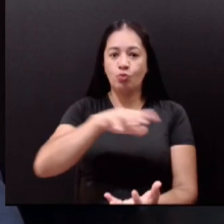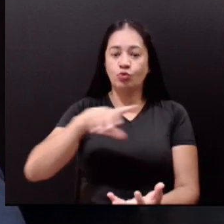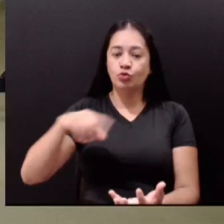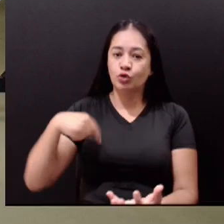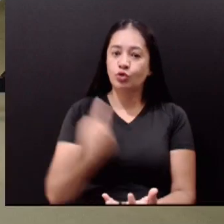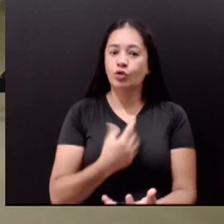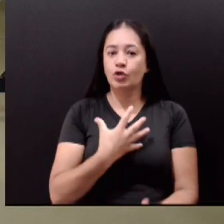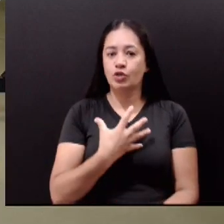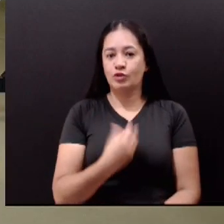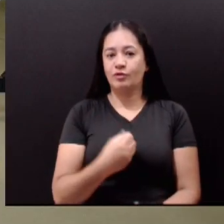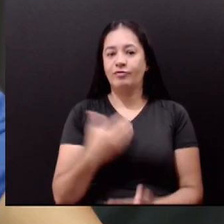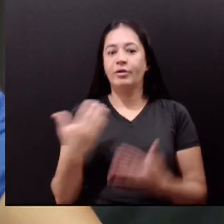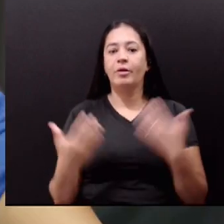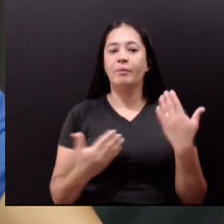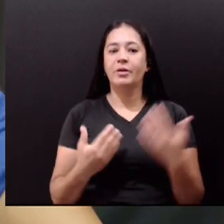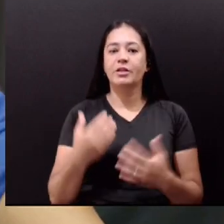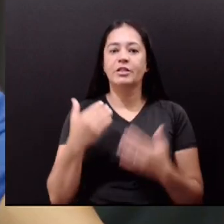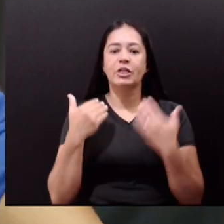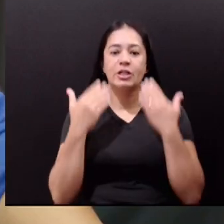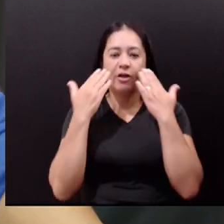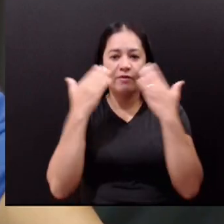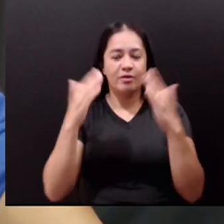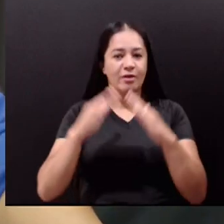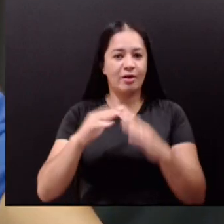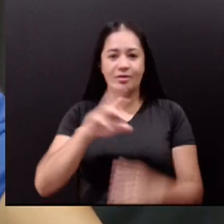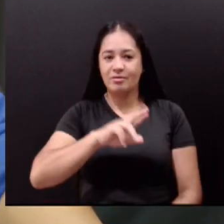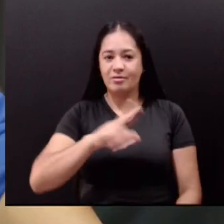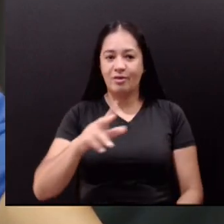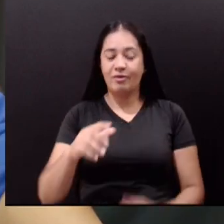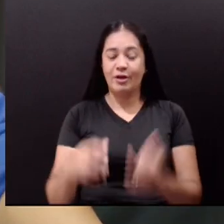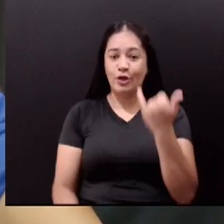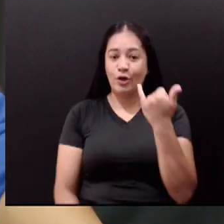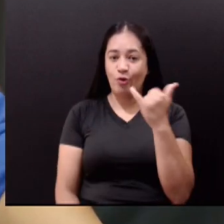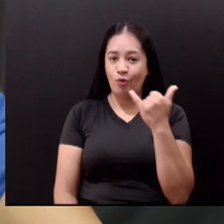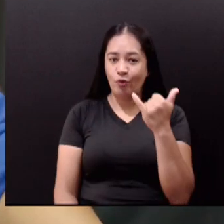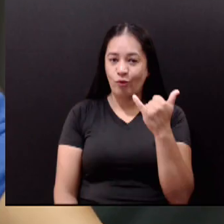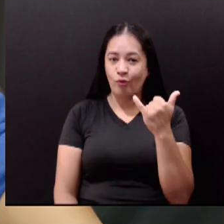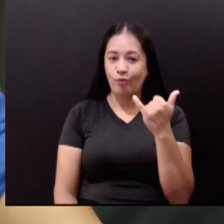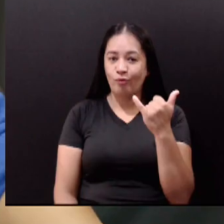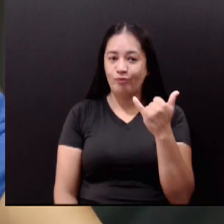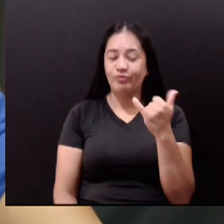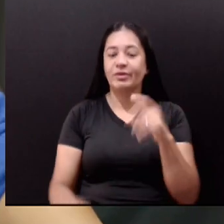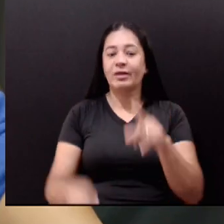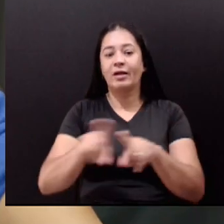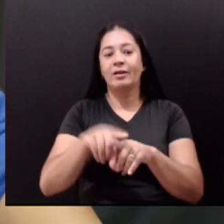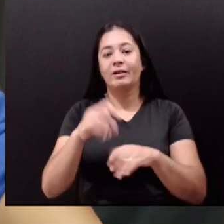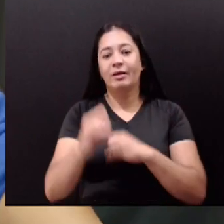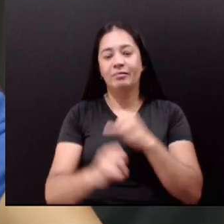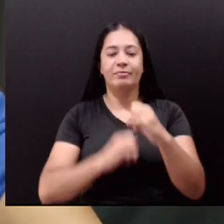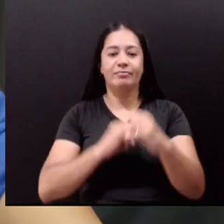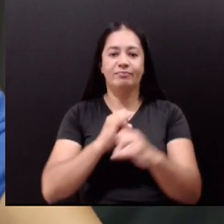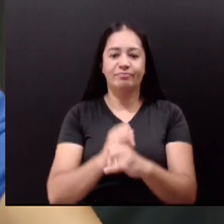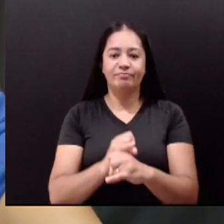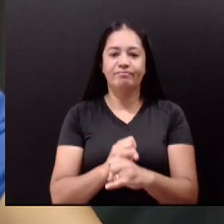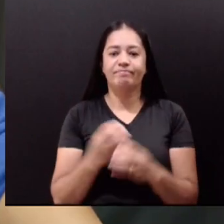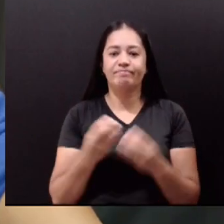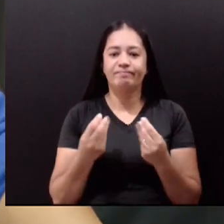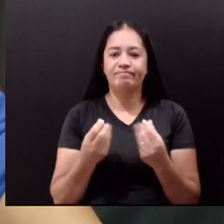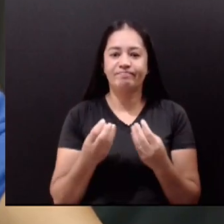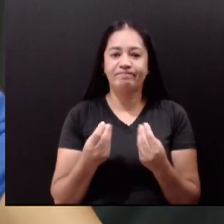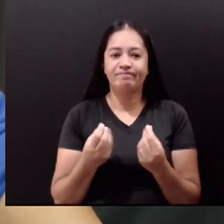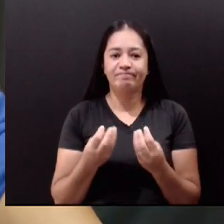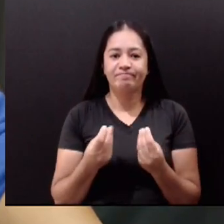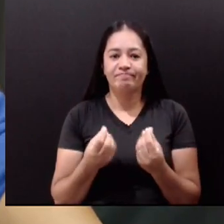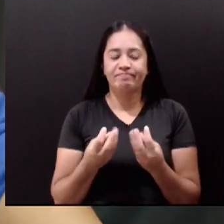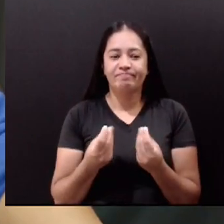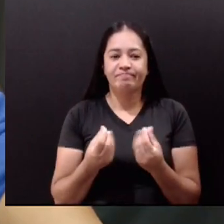casa. E o celular e a questão da internet, das redes, é algo sem